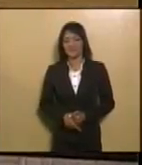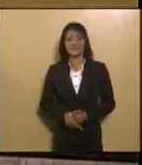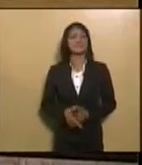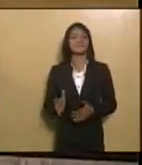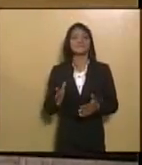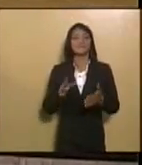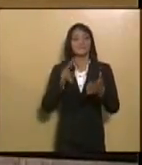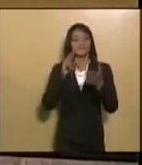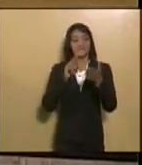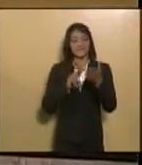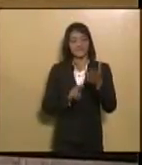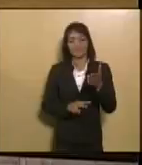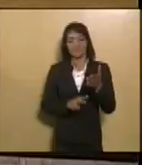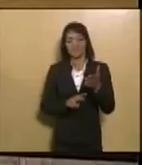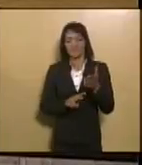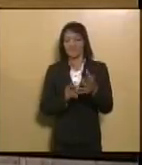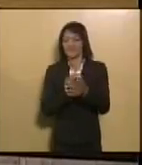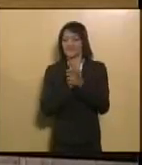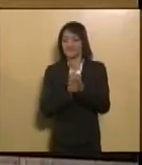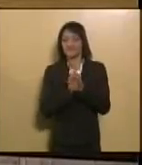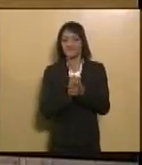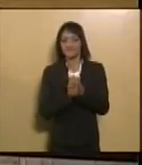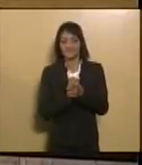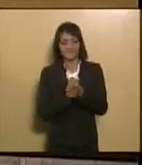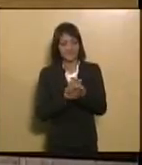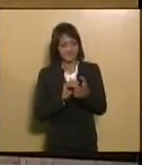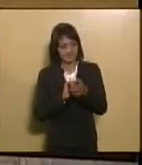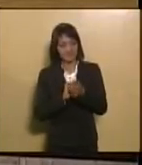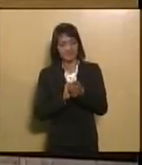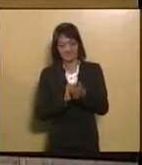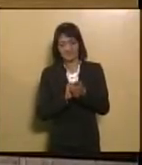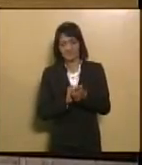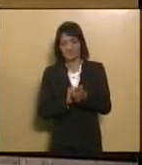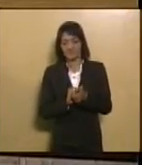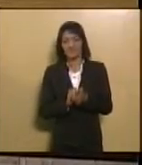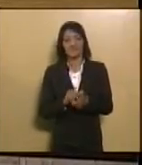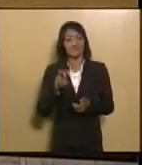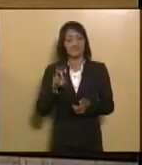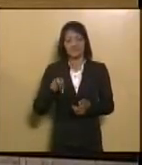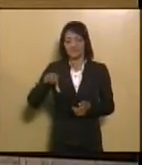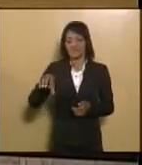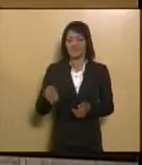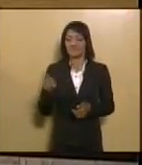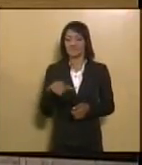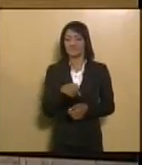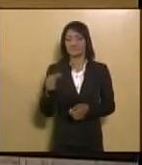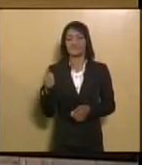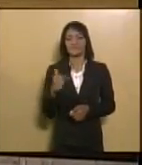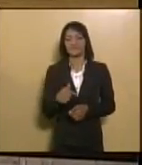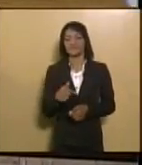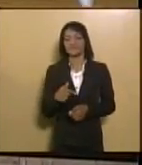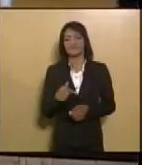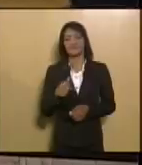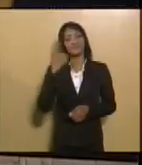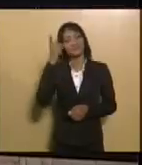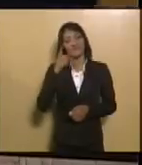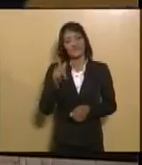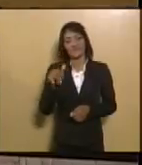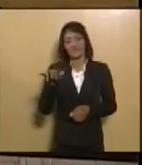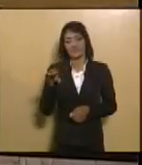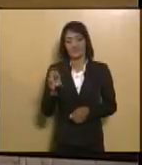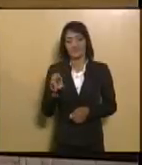Em apreciação aos requerimentos de congratulações de número. Requerimento número 590/2017, de autoria do deputado Jorge